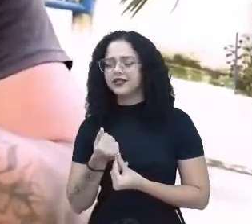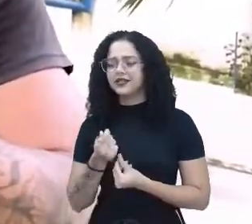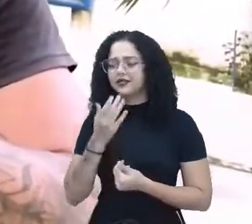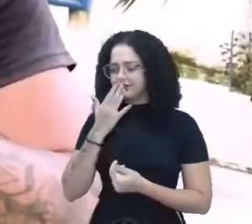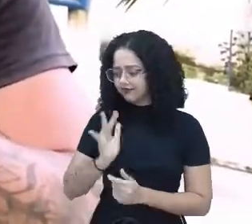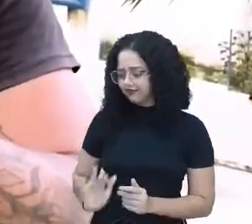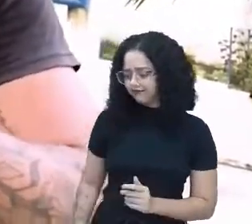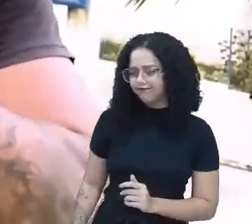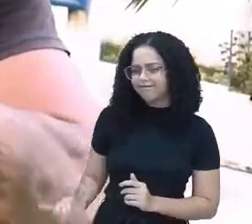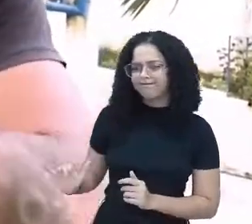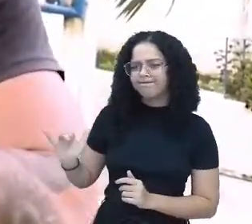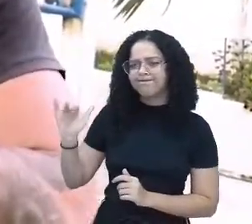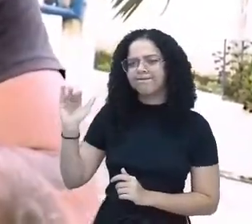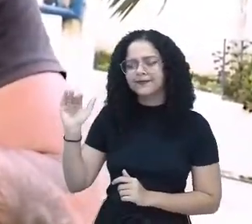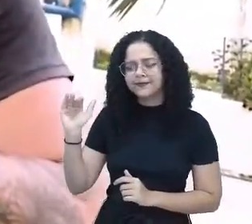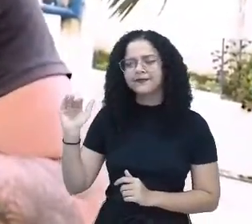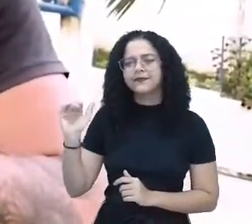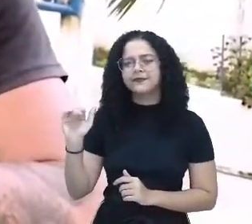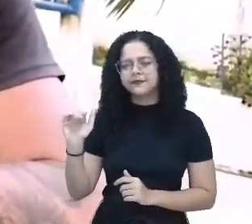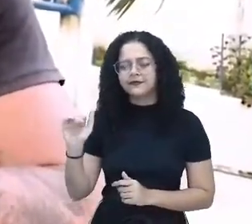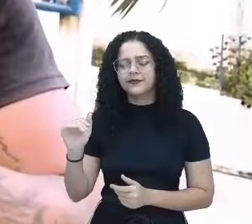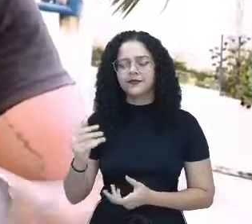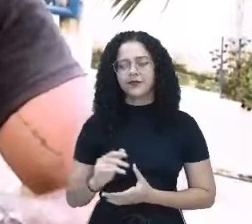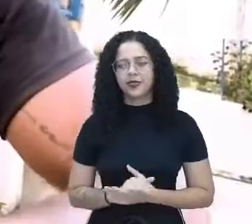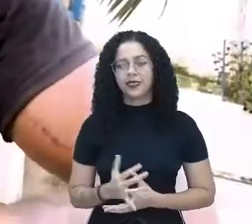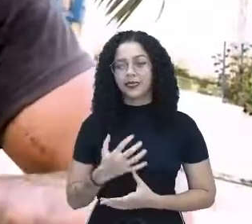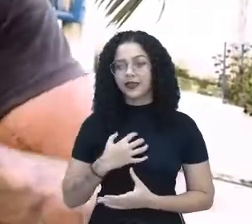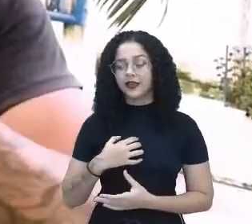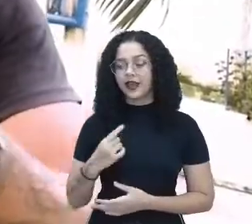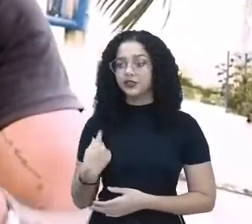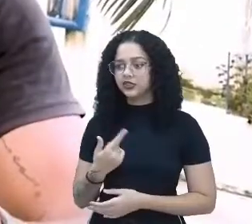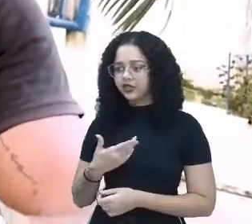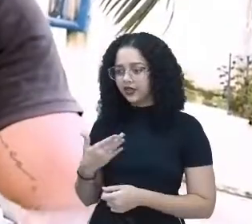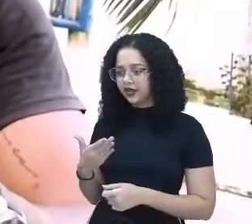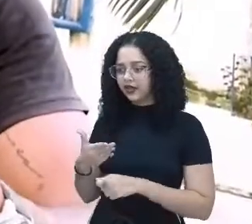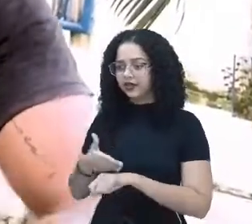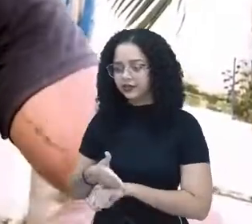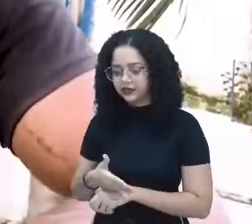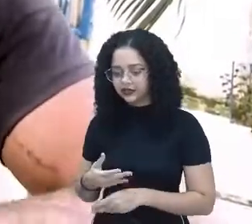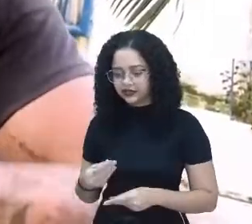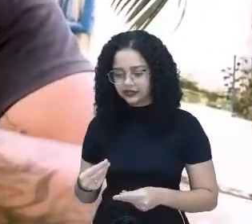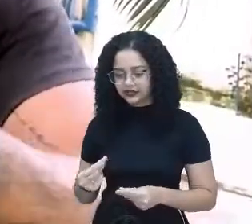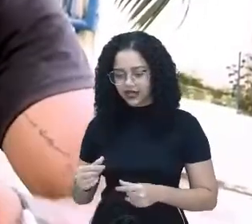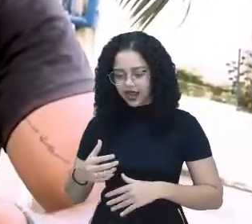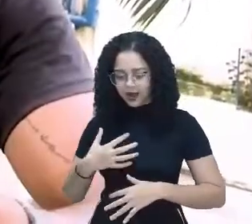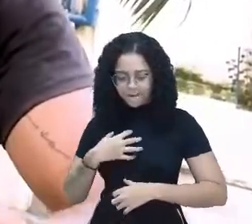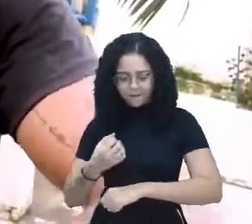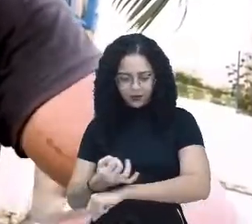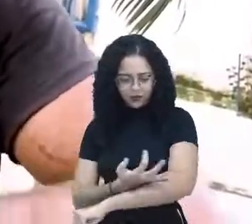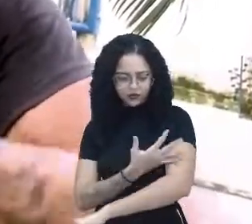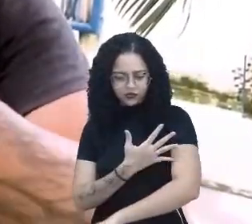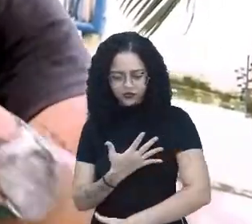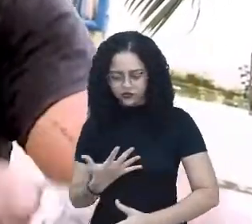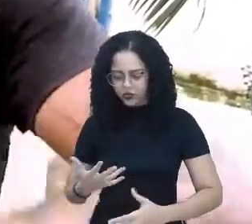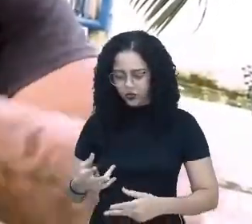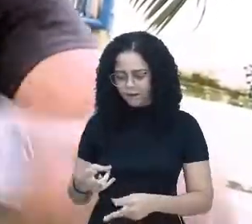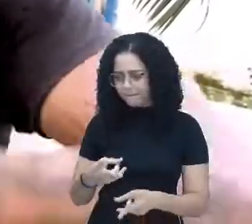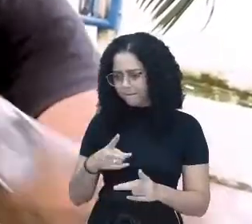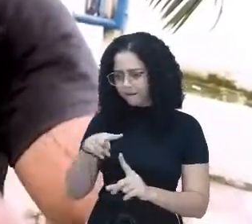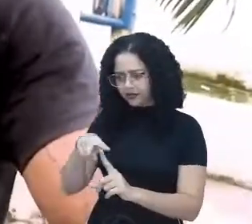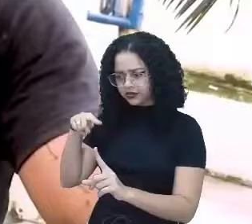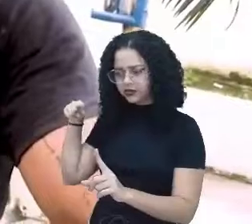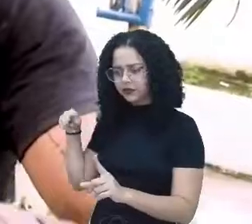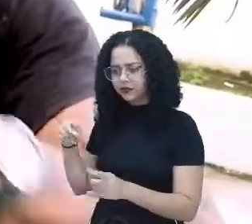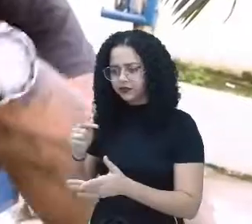de fato, né? Sentidos vitais. A gente entra para as emoções, para os sentimentos, percepções e uma